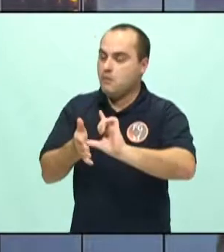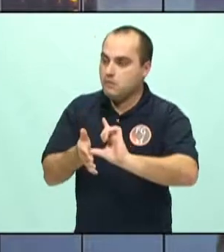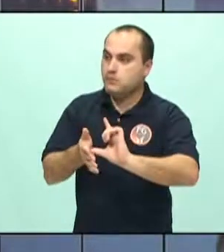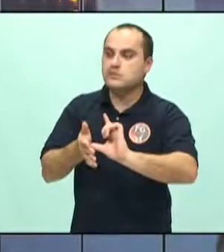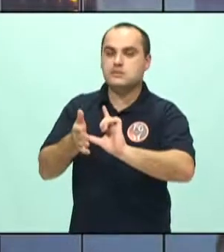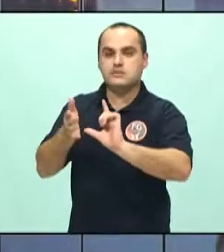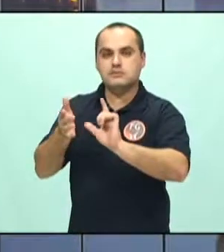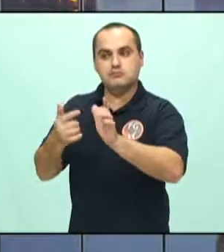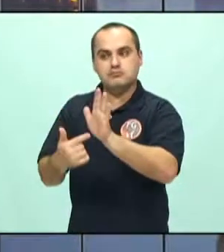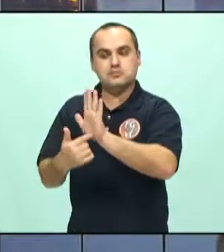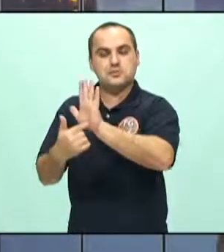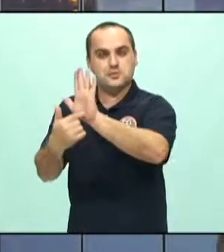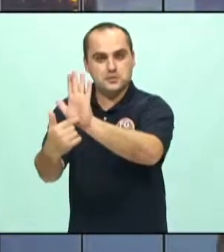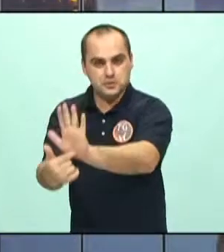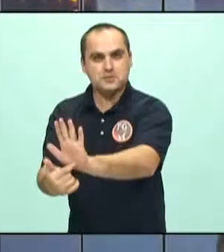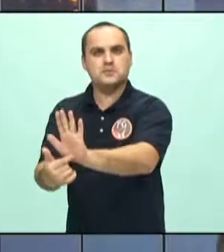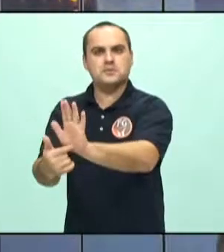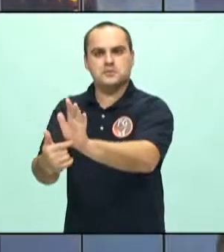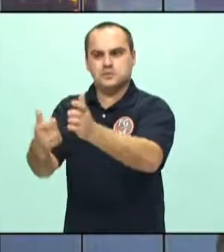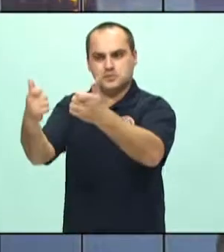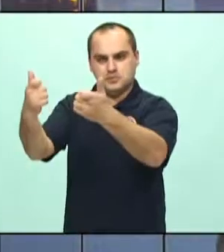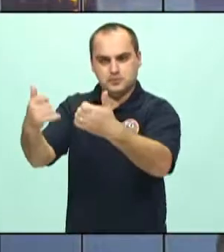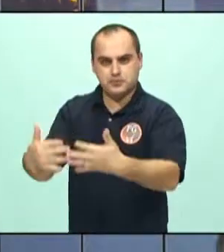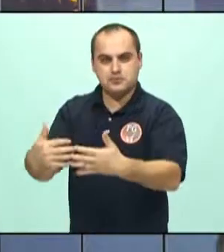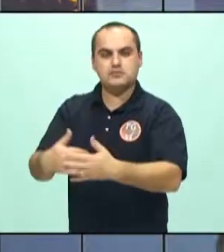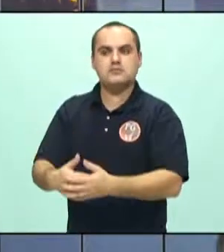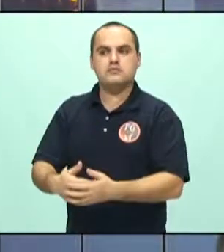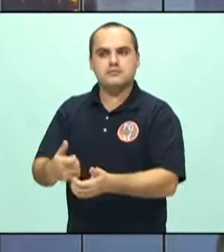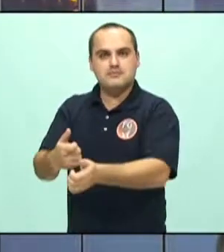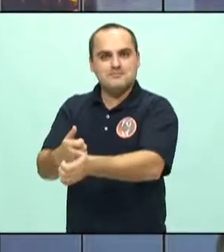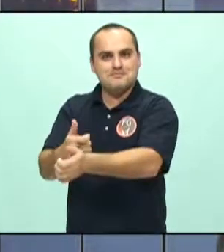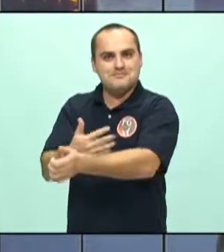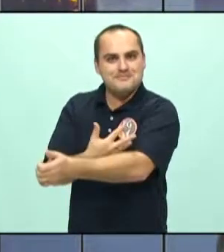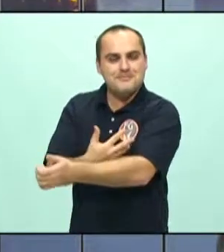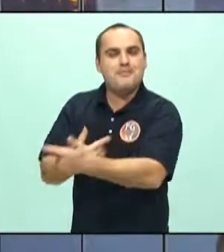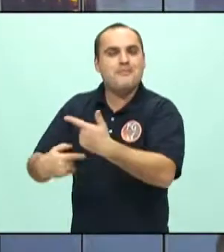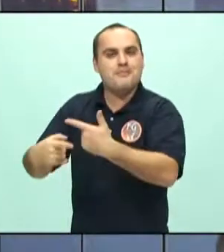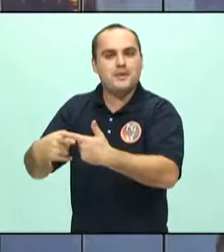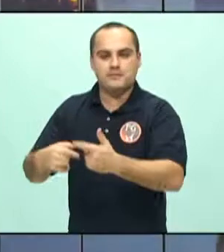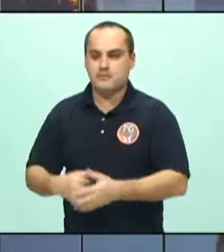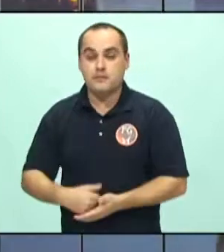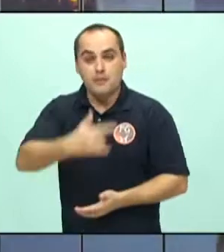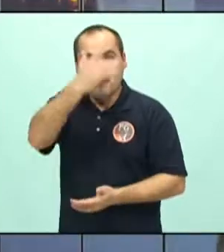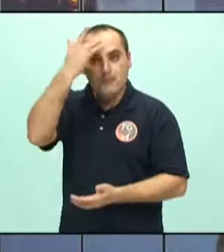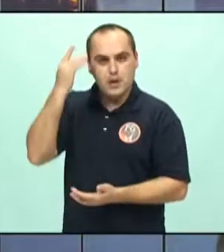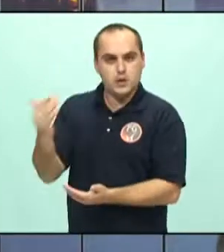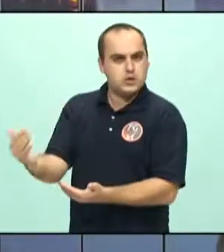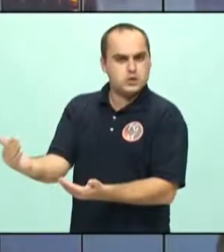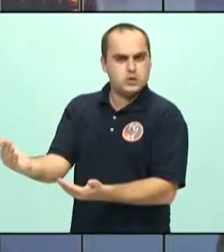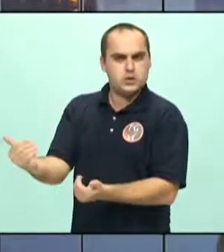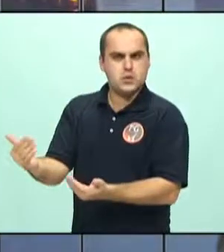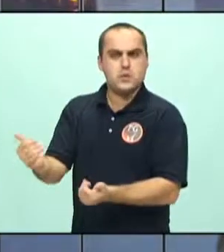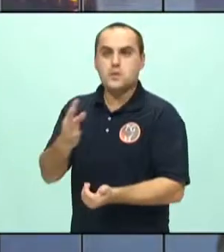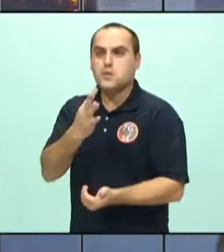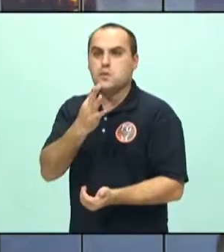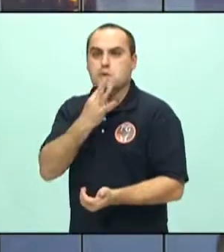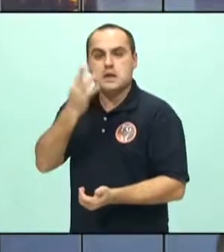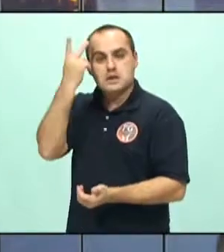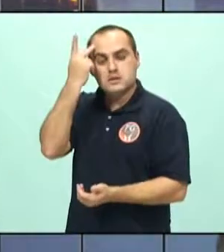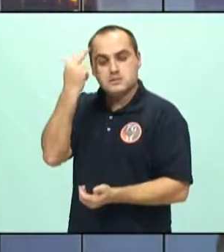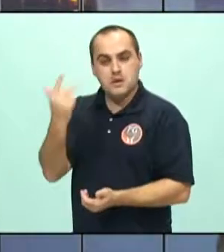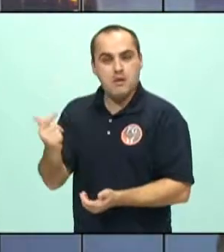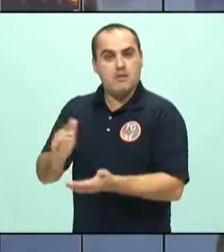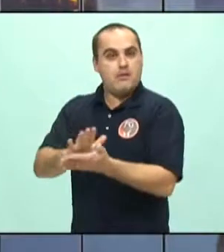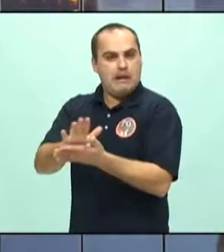as pessoas mais jovens que não conhecem a história do Porto puderam ver no documentário um pouco da história